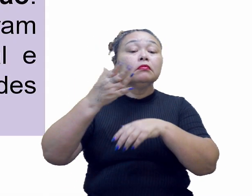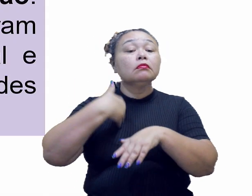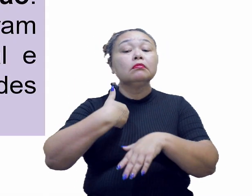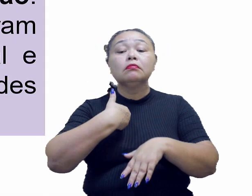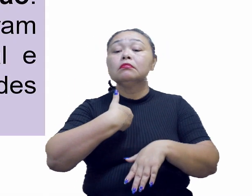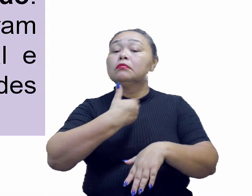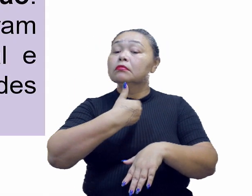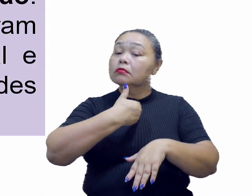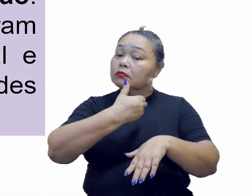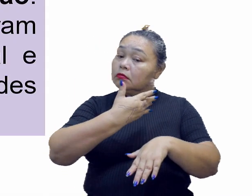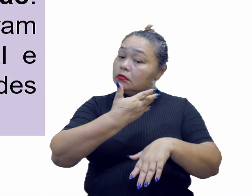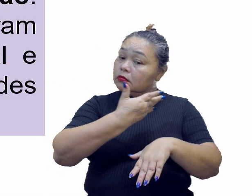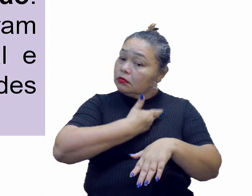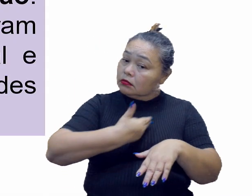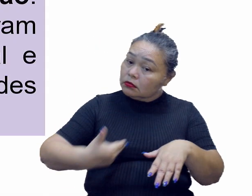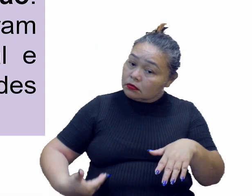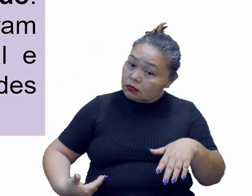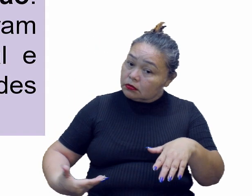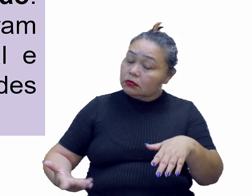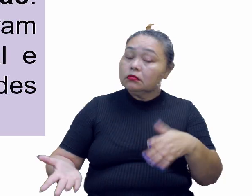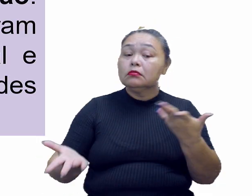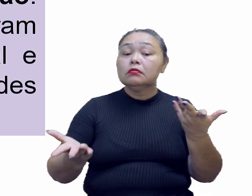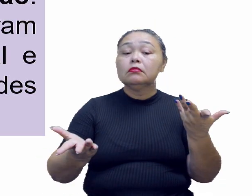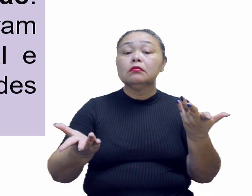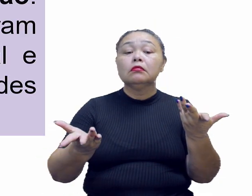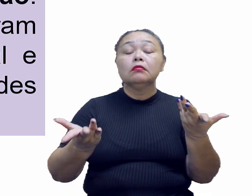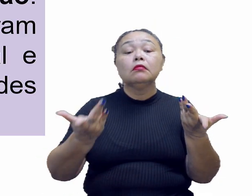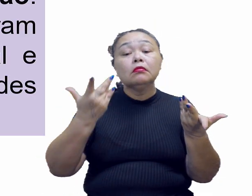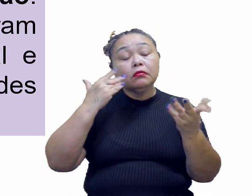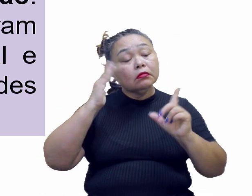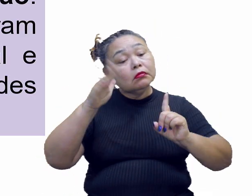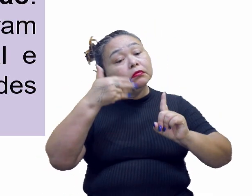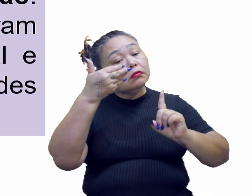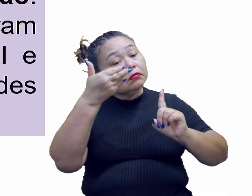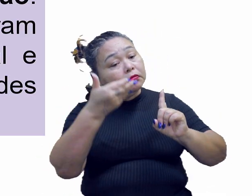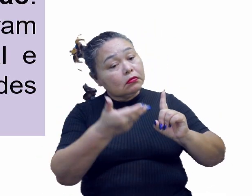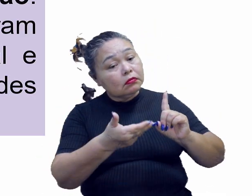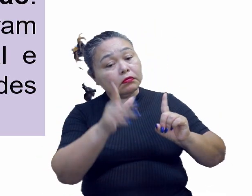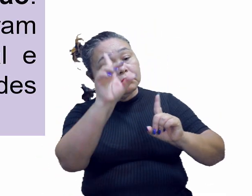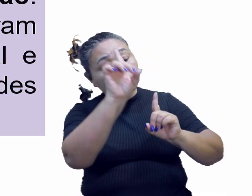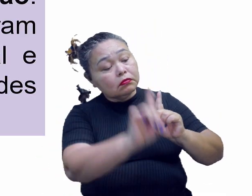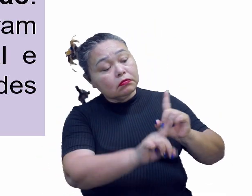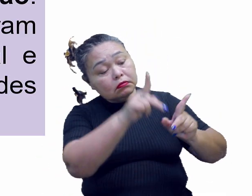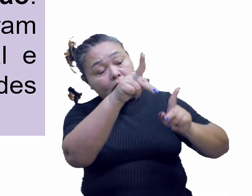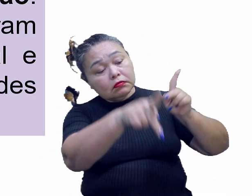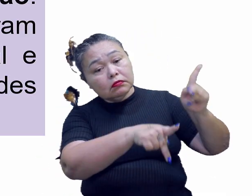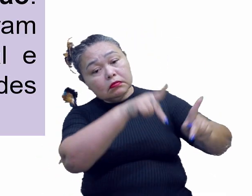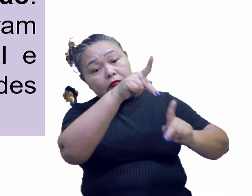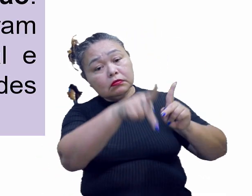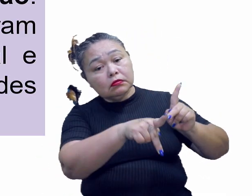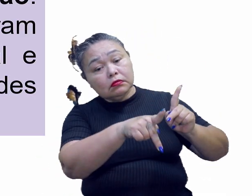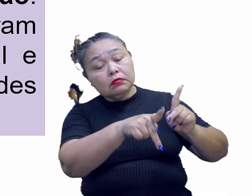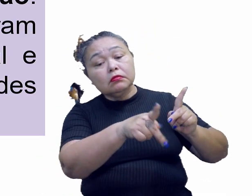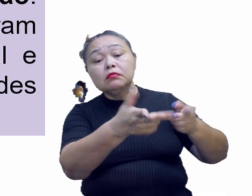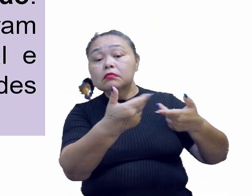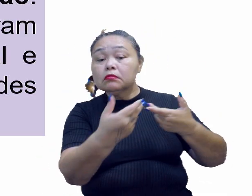novos estados e para o reconhecimento do direito do povo